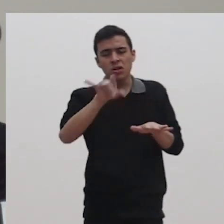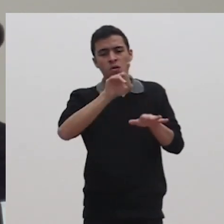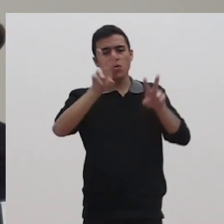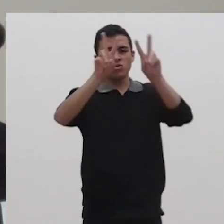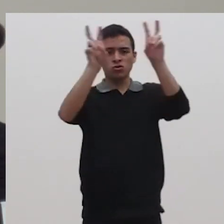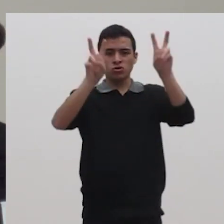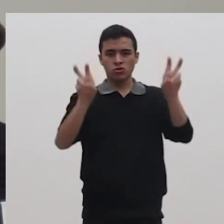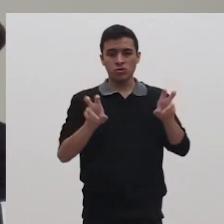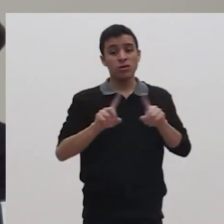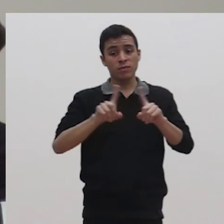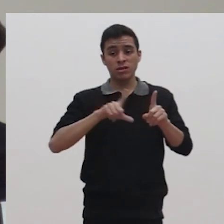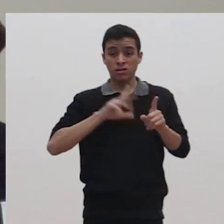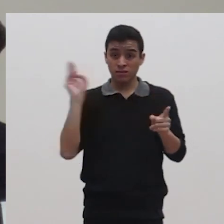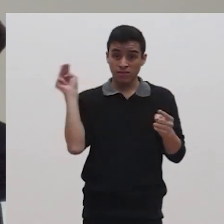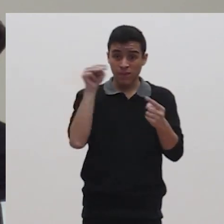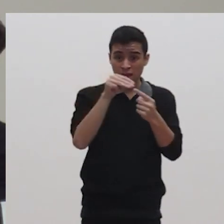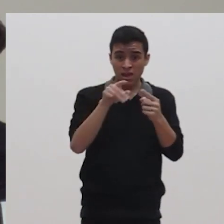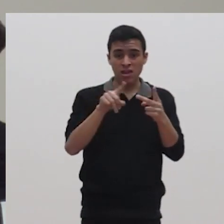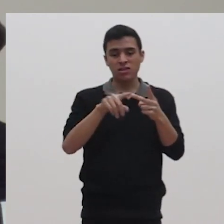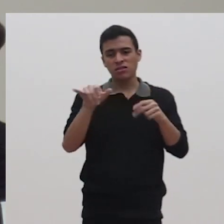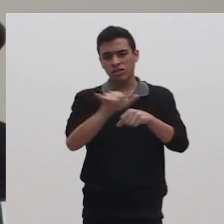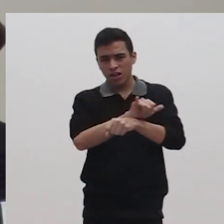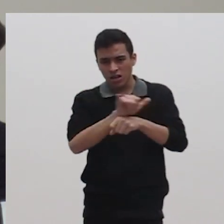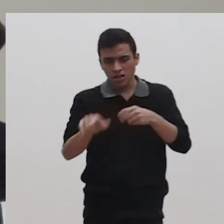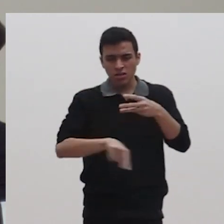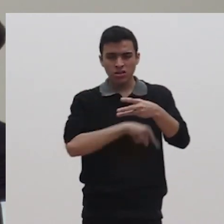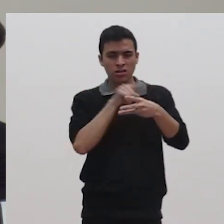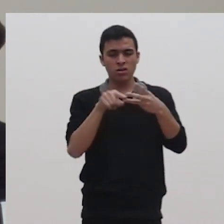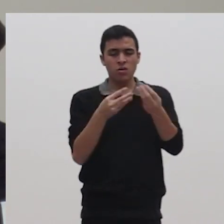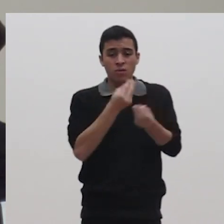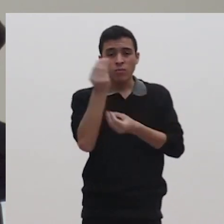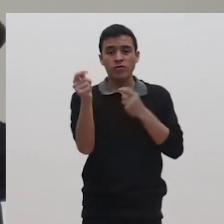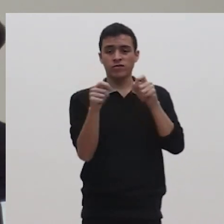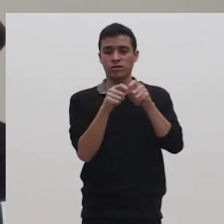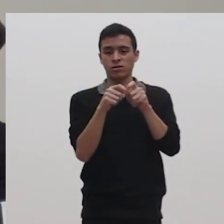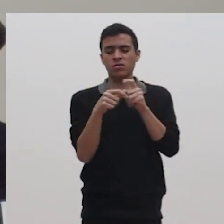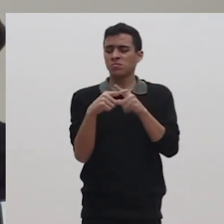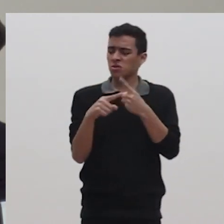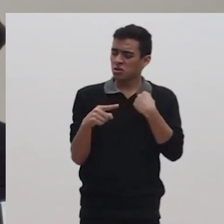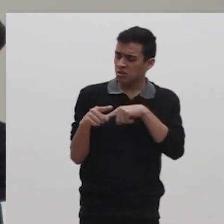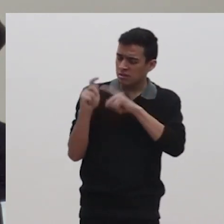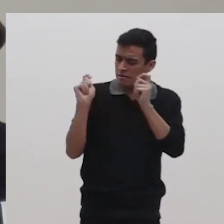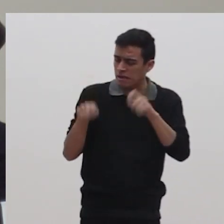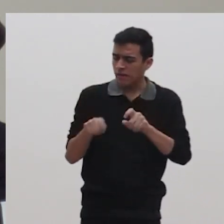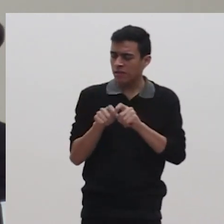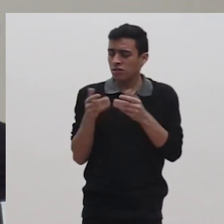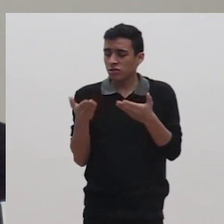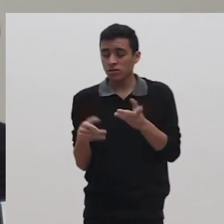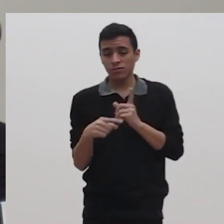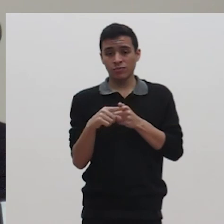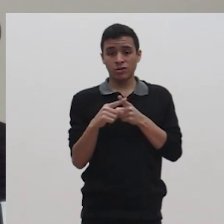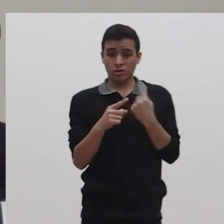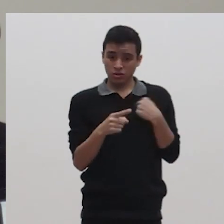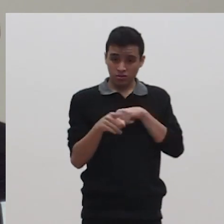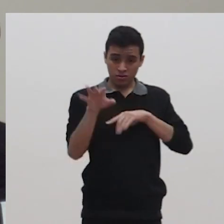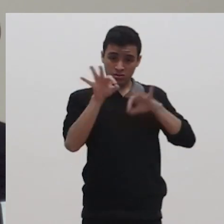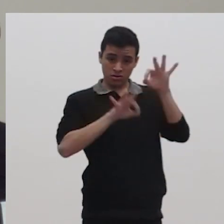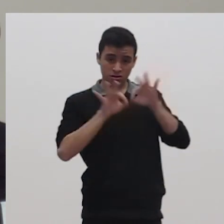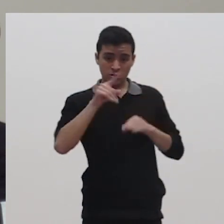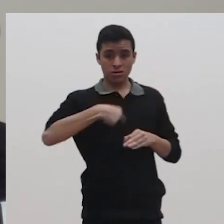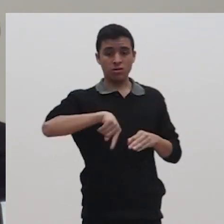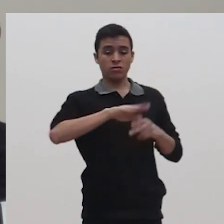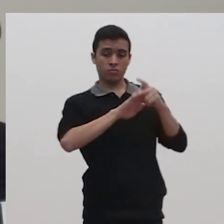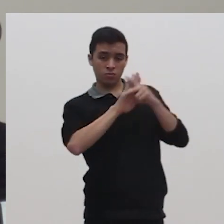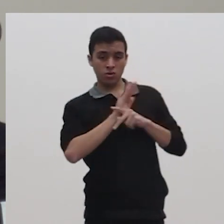títulos, mas de metas, estratégias, do como fazer. E por que nós podemos fazer isso? Porque quem está elaborando o nosso